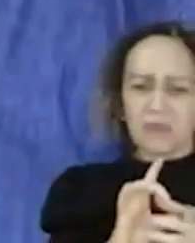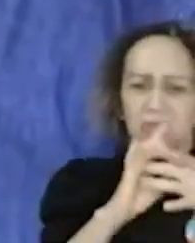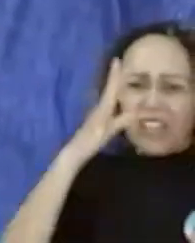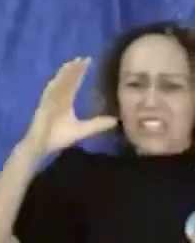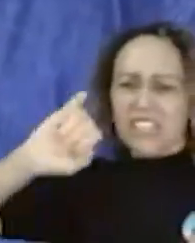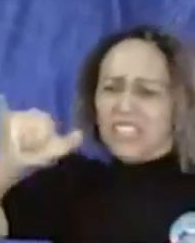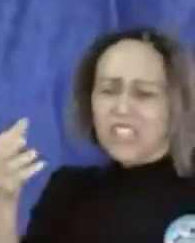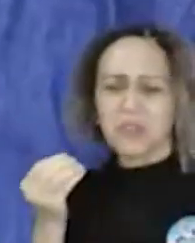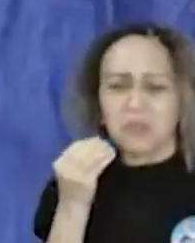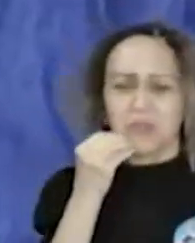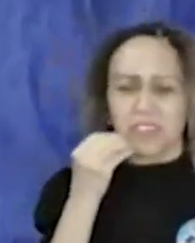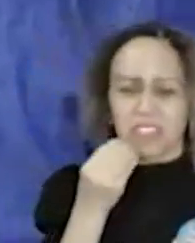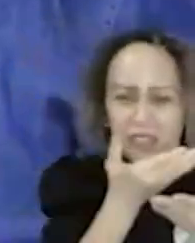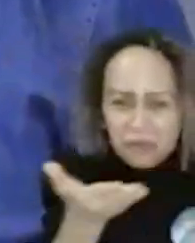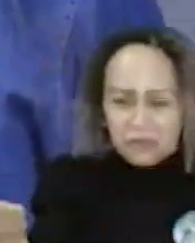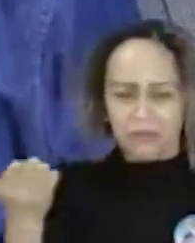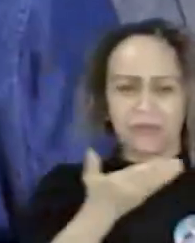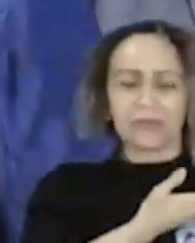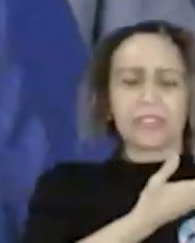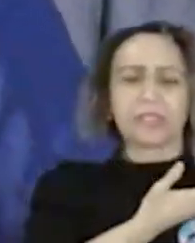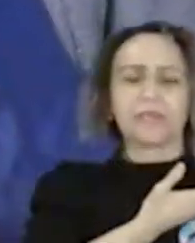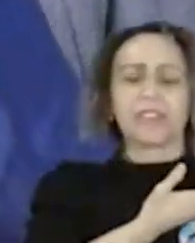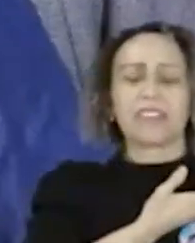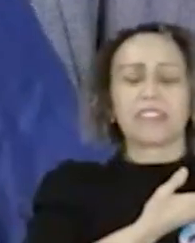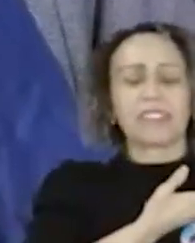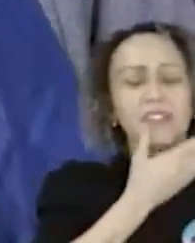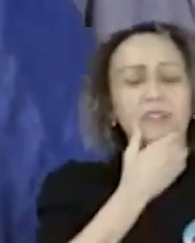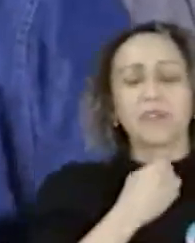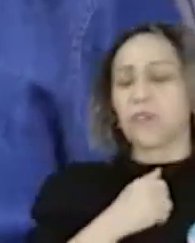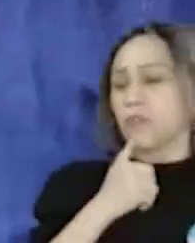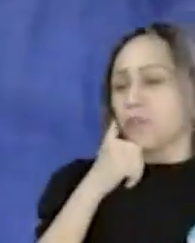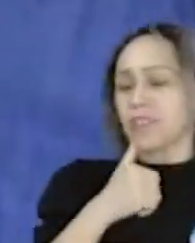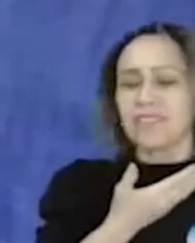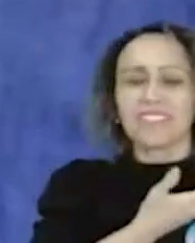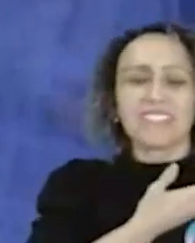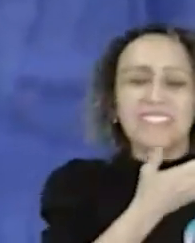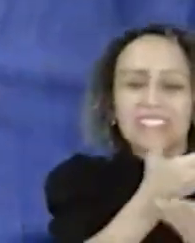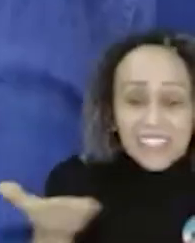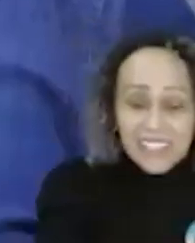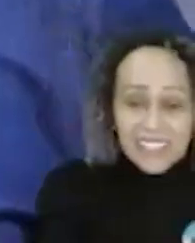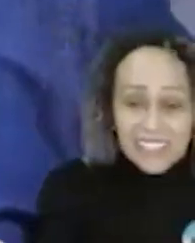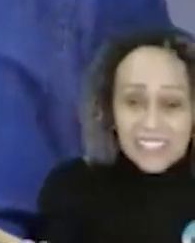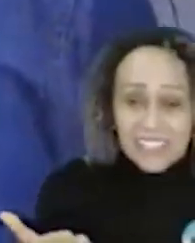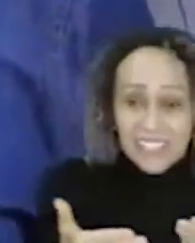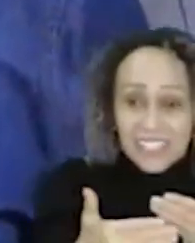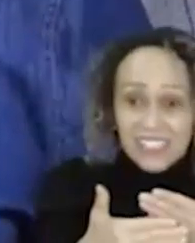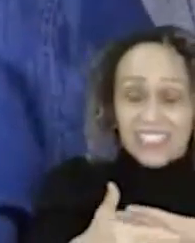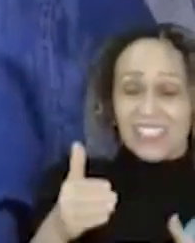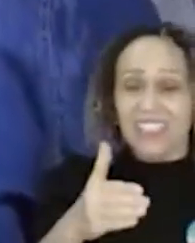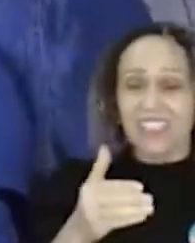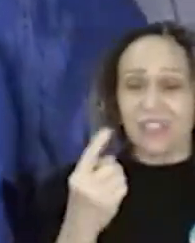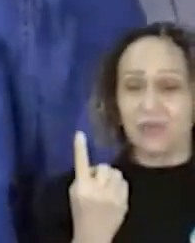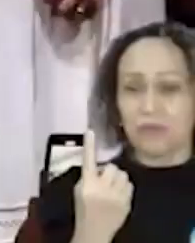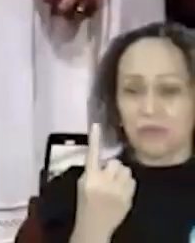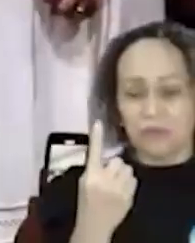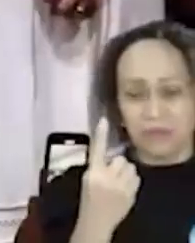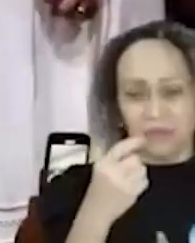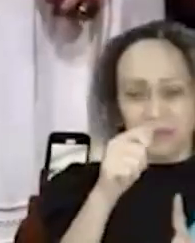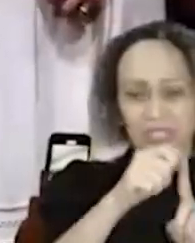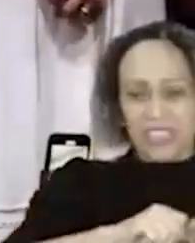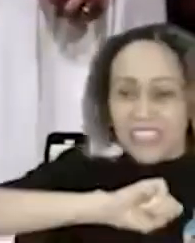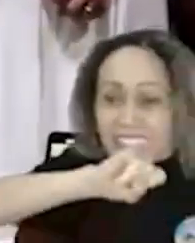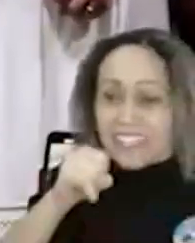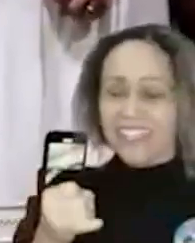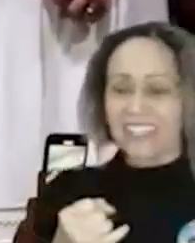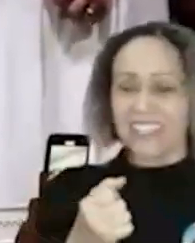meus amigos e minhas amigas. A partir de 1º de janeiro de 2023, vou governar